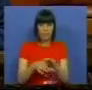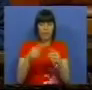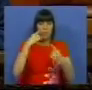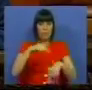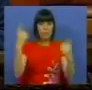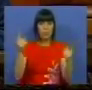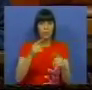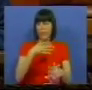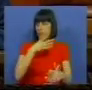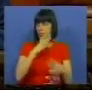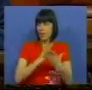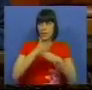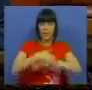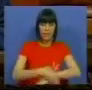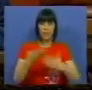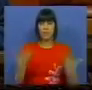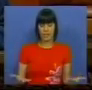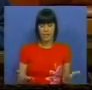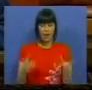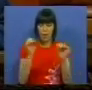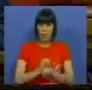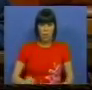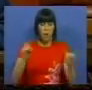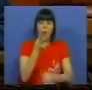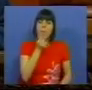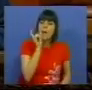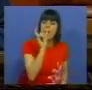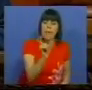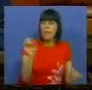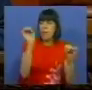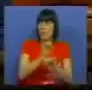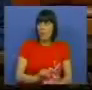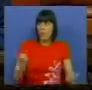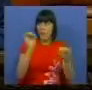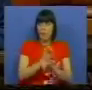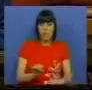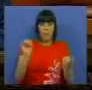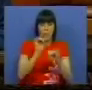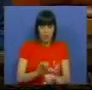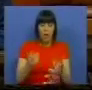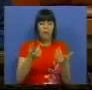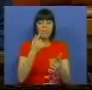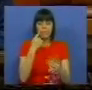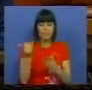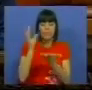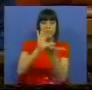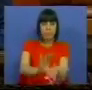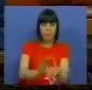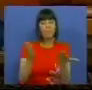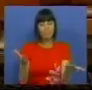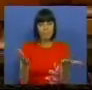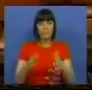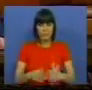enunciei no início da minha intervenção não tenha uma palavra para 3 assuntos capitais.